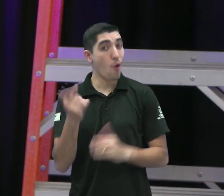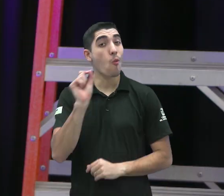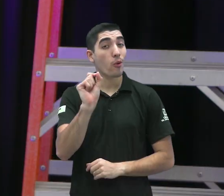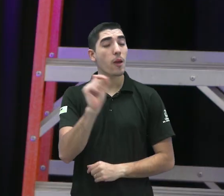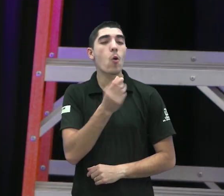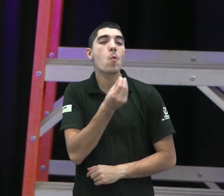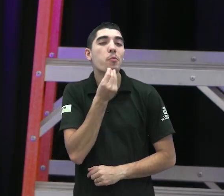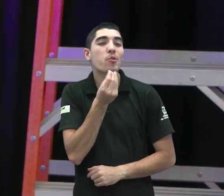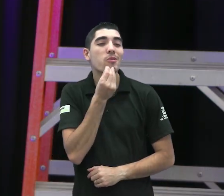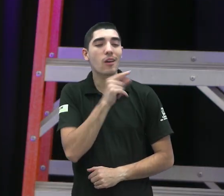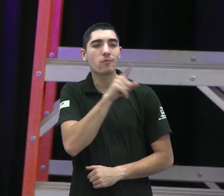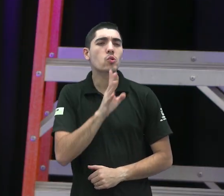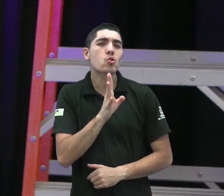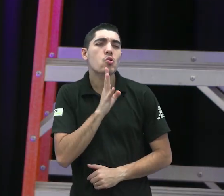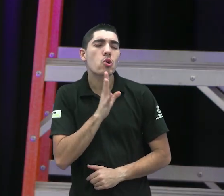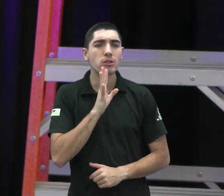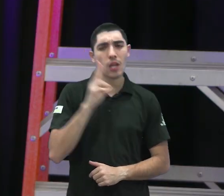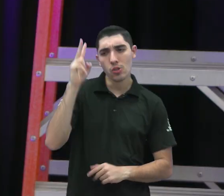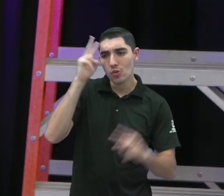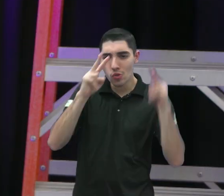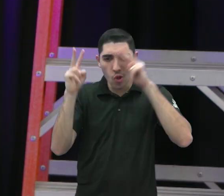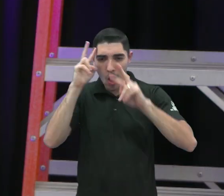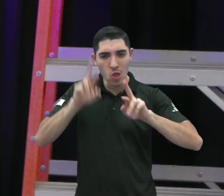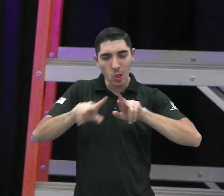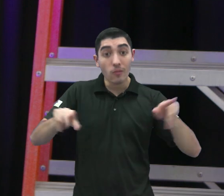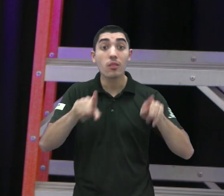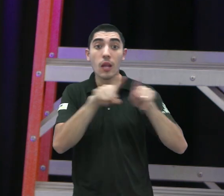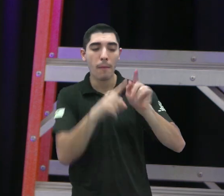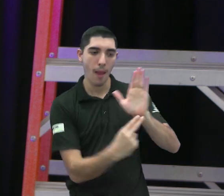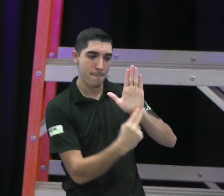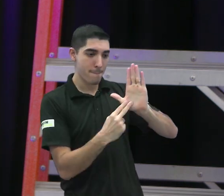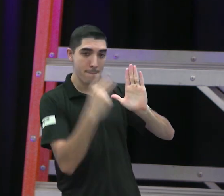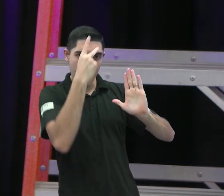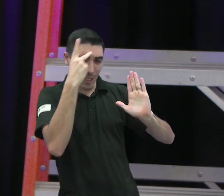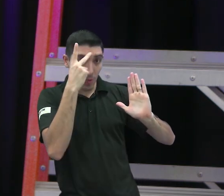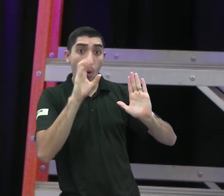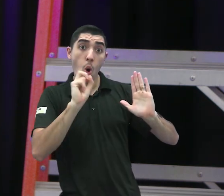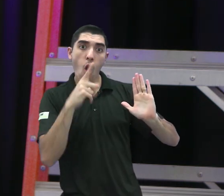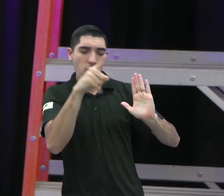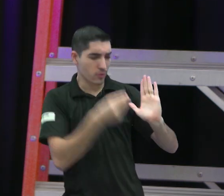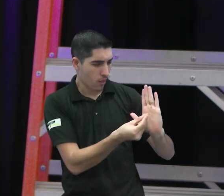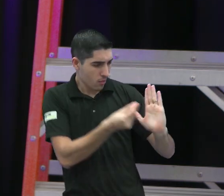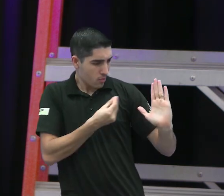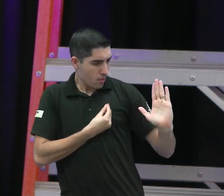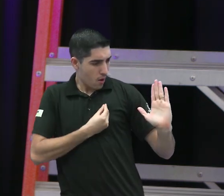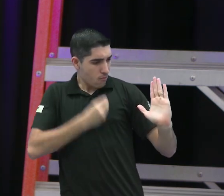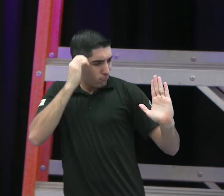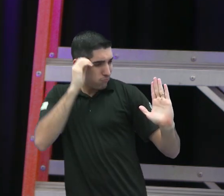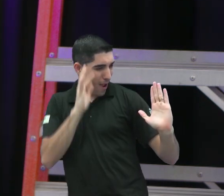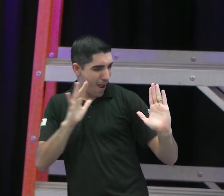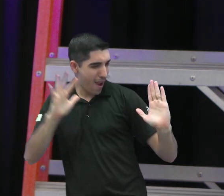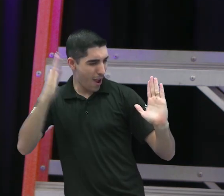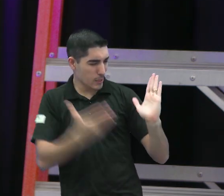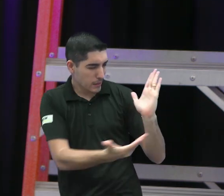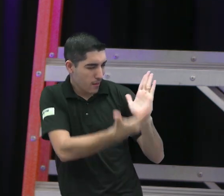Agora é a sua chance perfeita de descobrir novas histórias, autores e se perder ou se encontrar ali, né, entre as